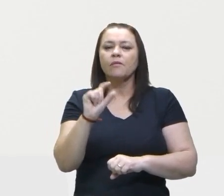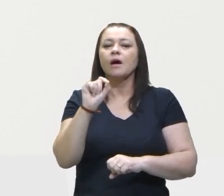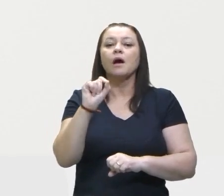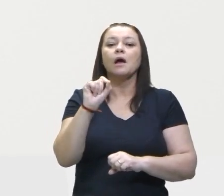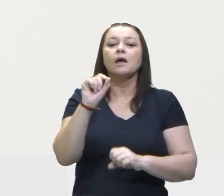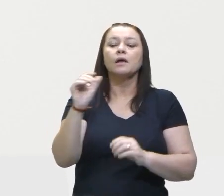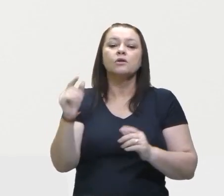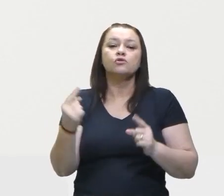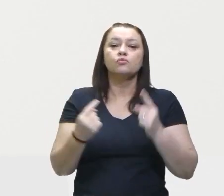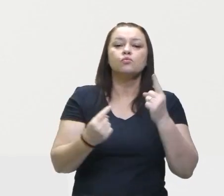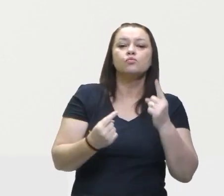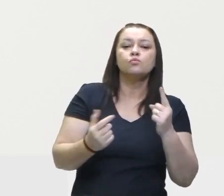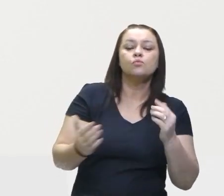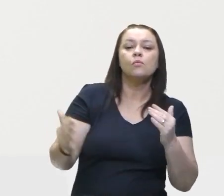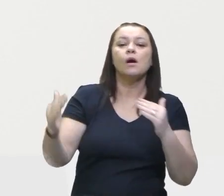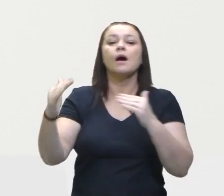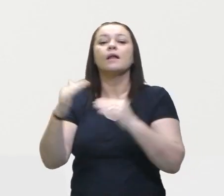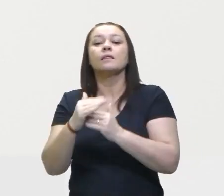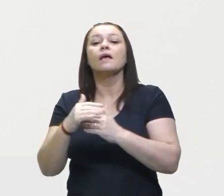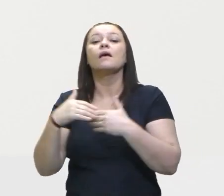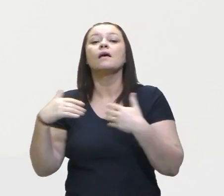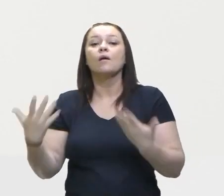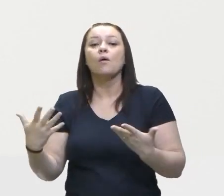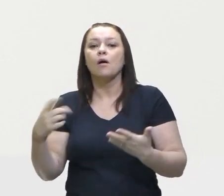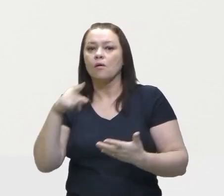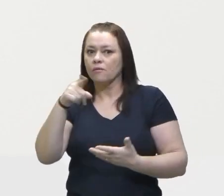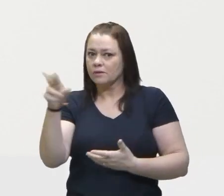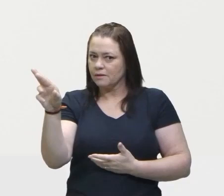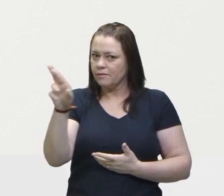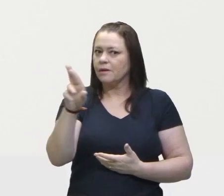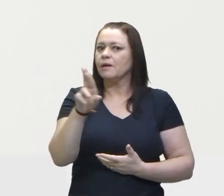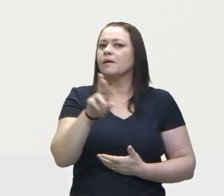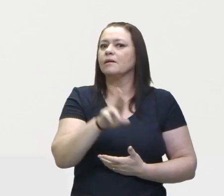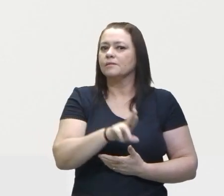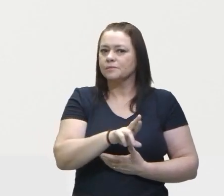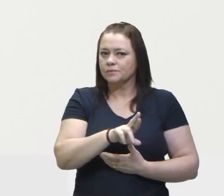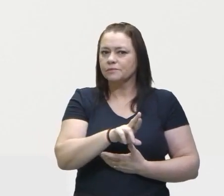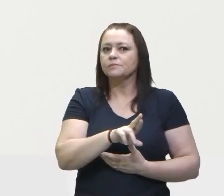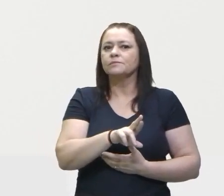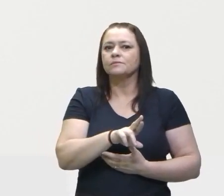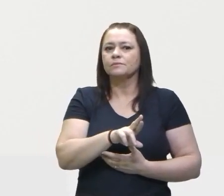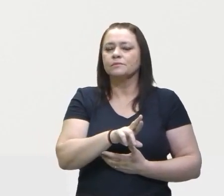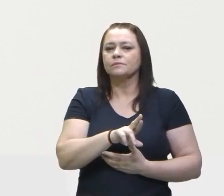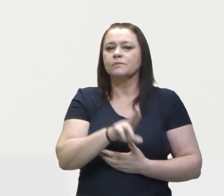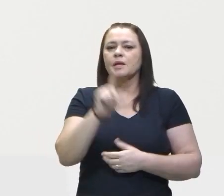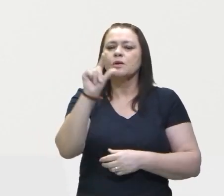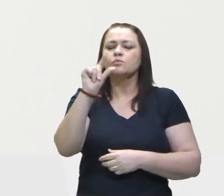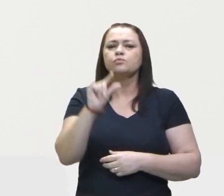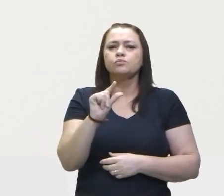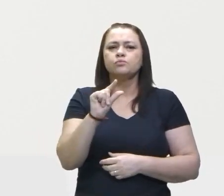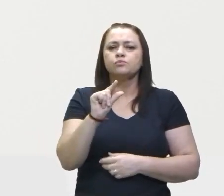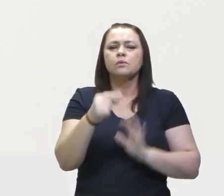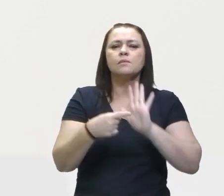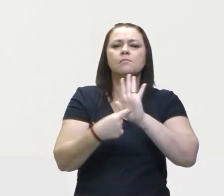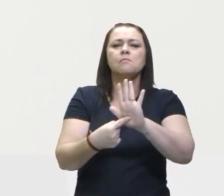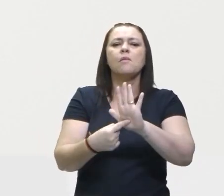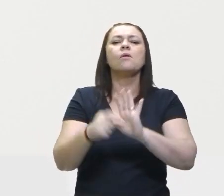pontinho ao pontinho, pontinho, você vai responder. E o ponteiro pequeno marca o